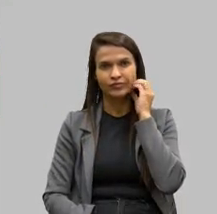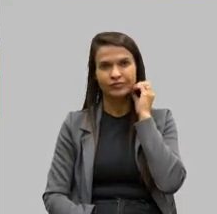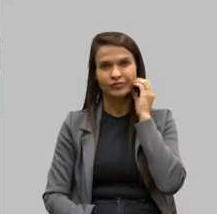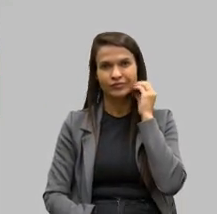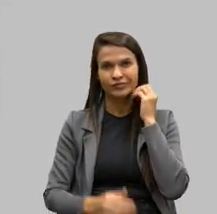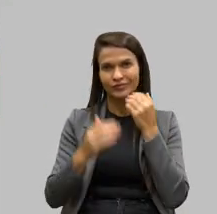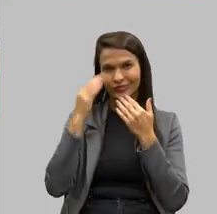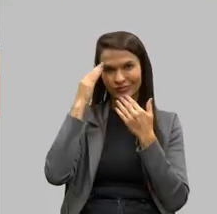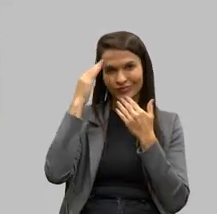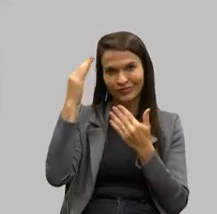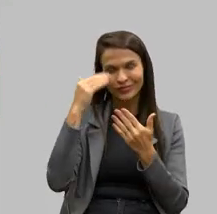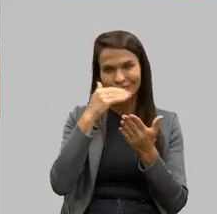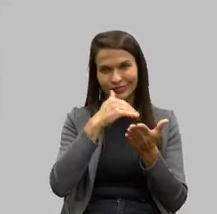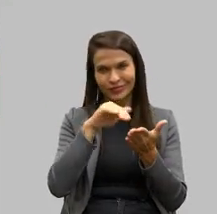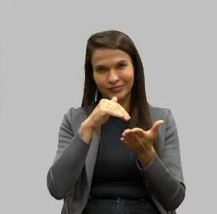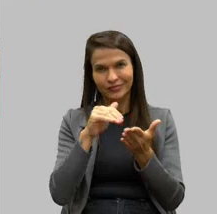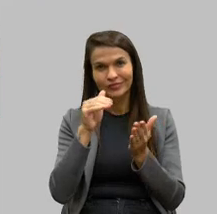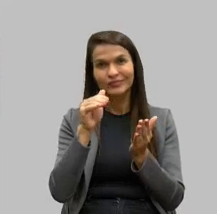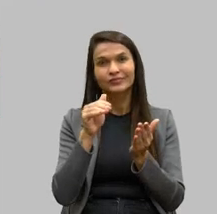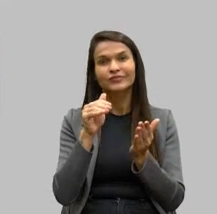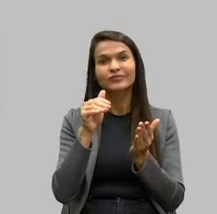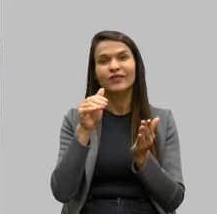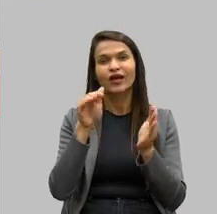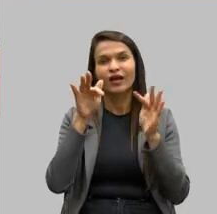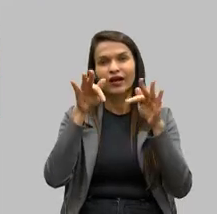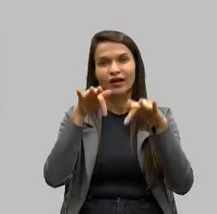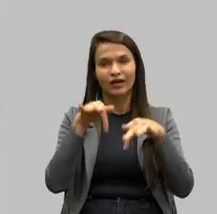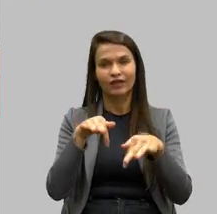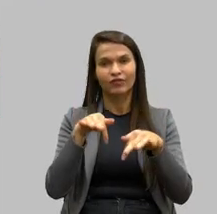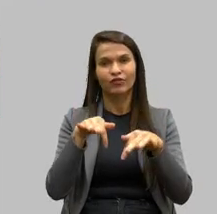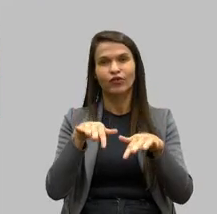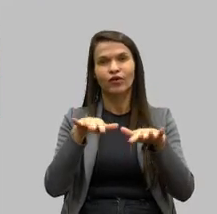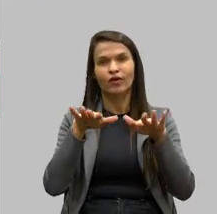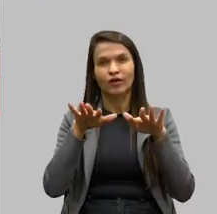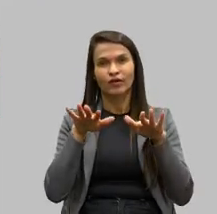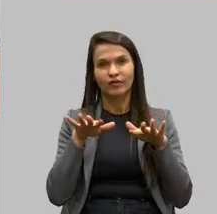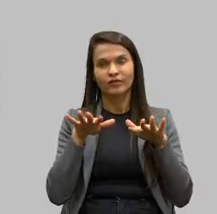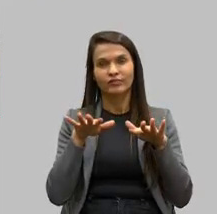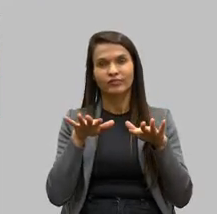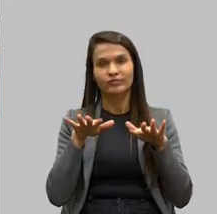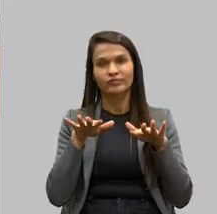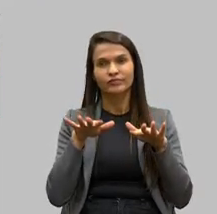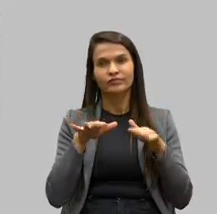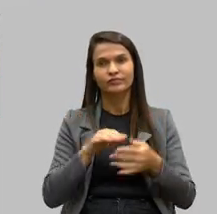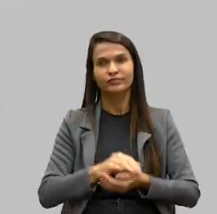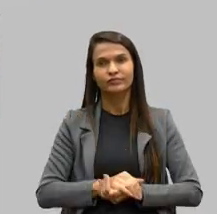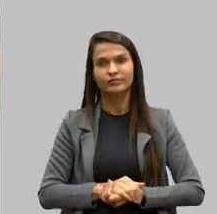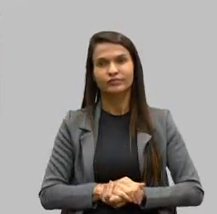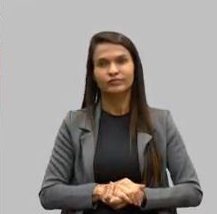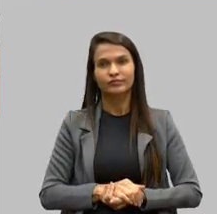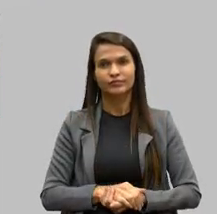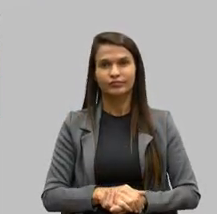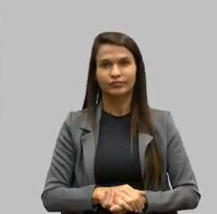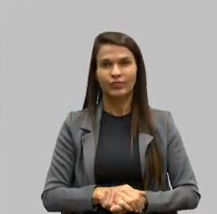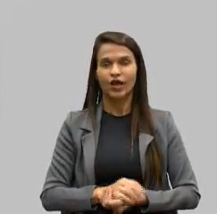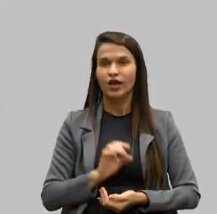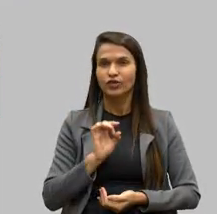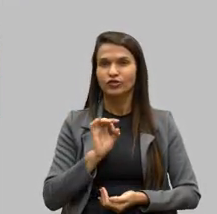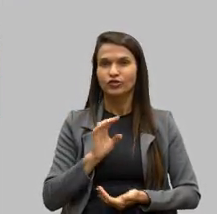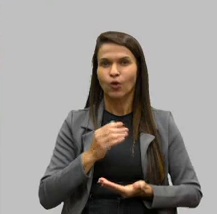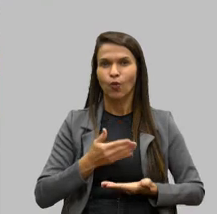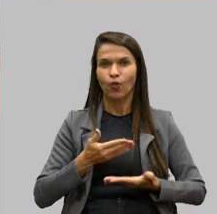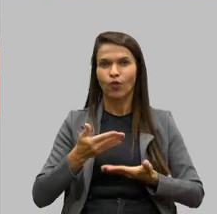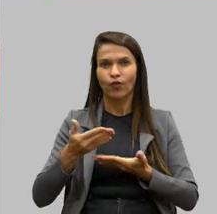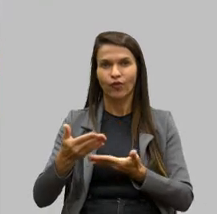Obrigada, secretário. Ao finalizar, então, a audiência pela ordem. deputado. É só um convite, secretário.